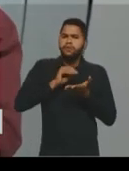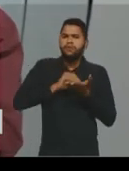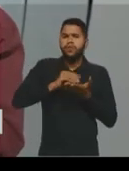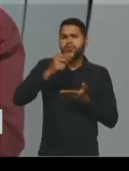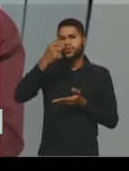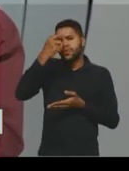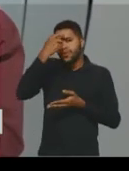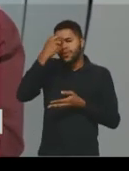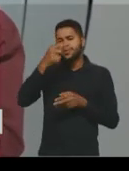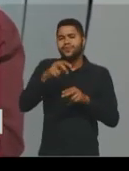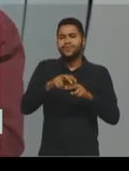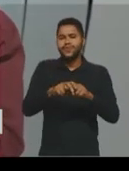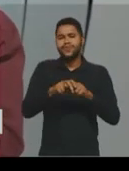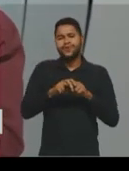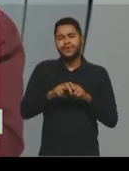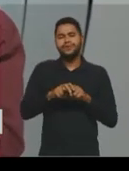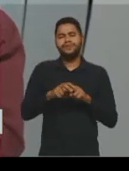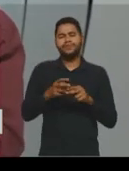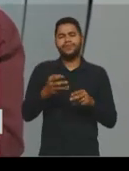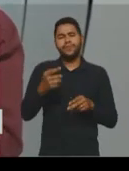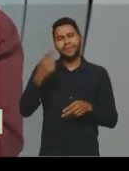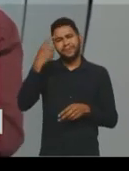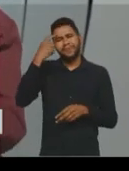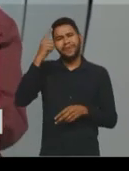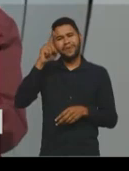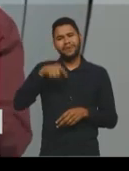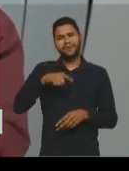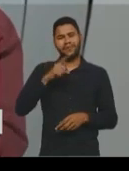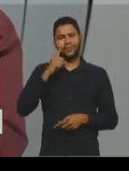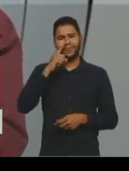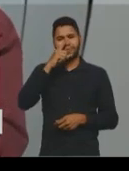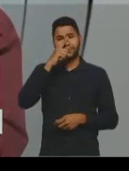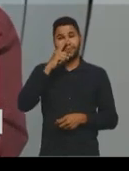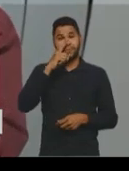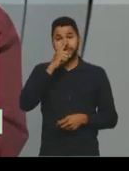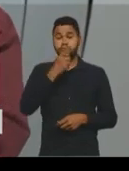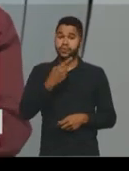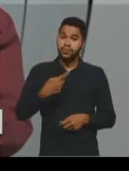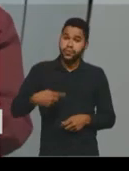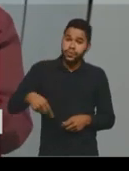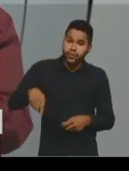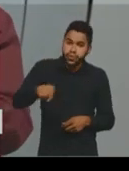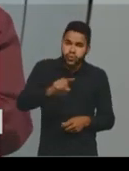isso que eu acho ela perigosa. Então, a gente tem que...